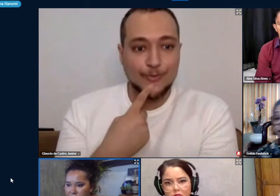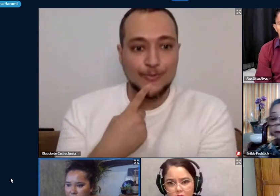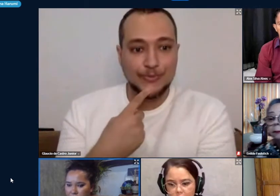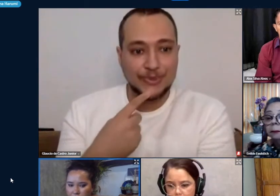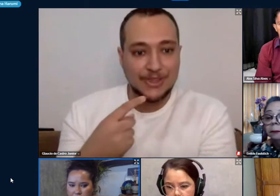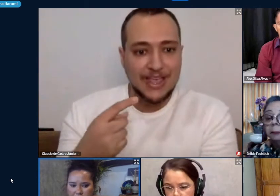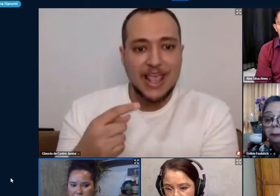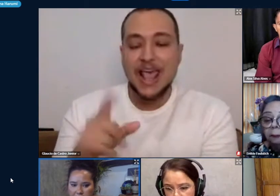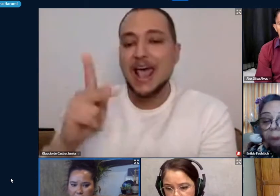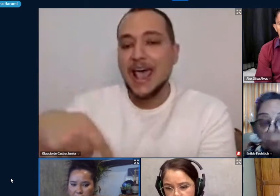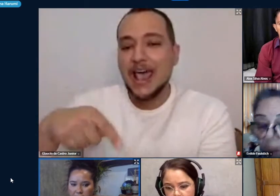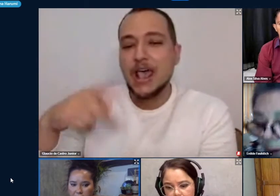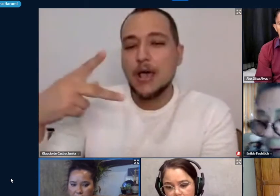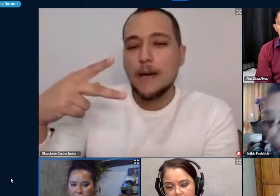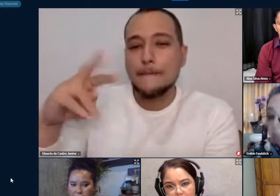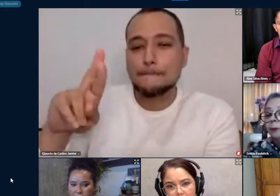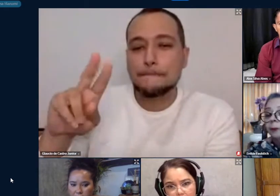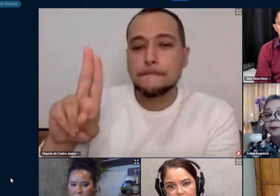encontros foram surdos